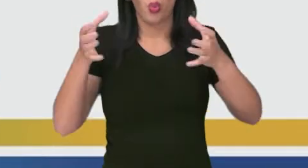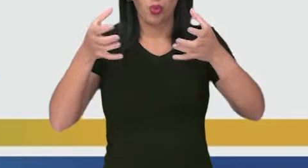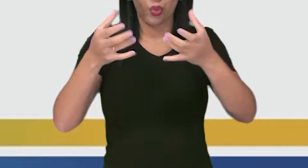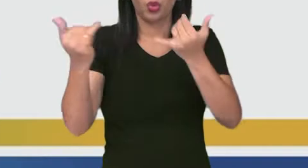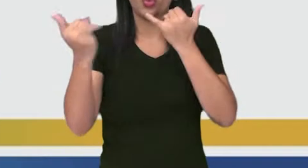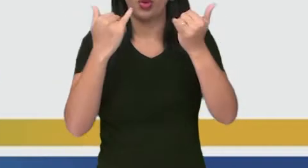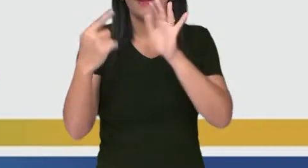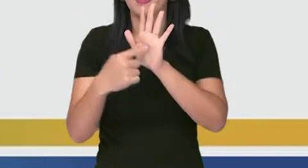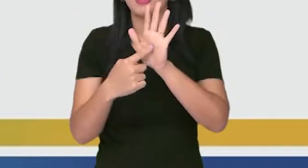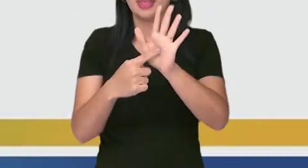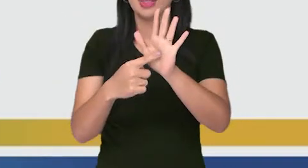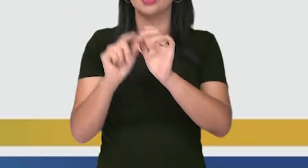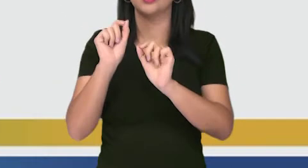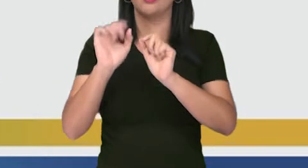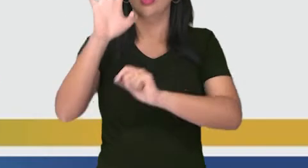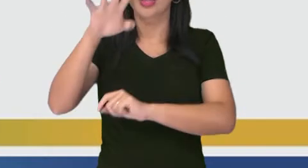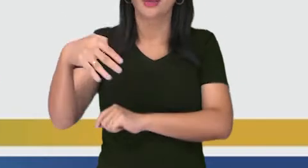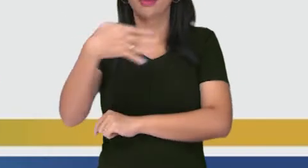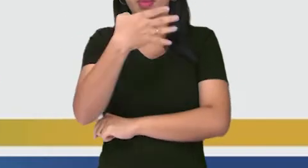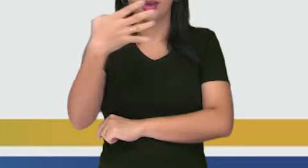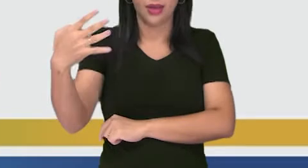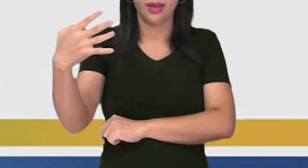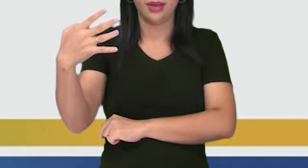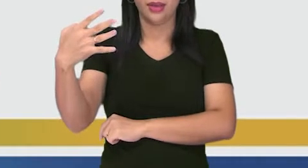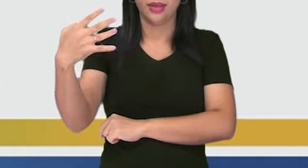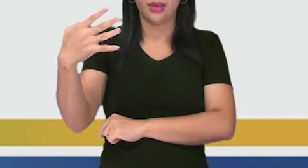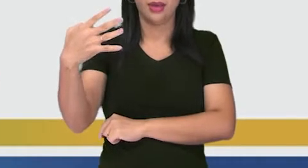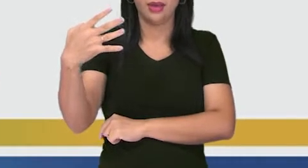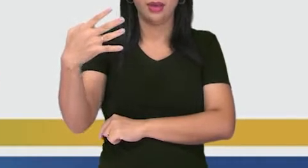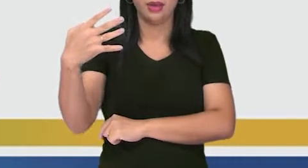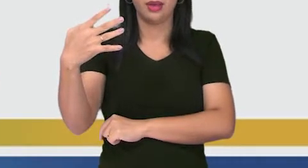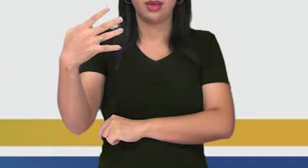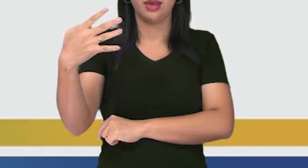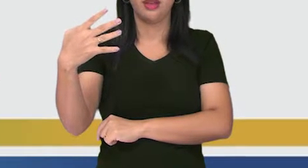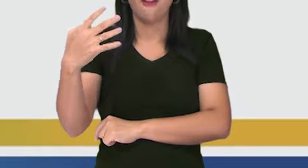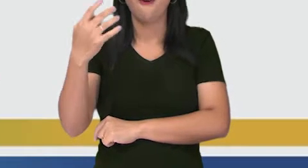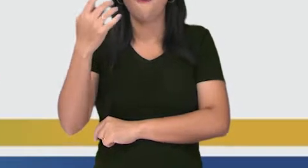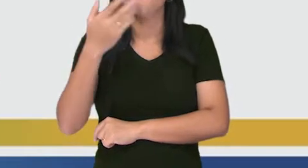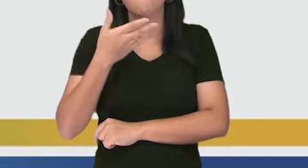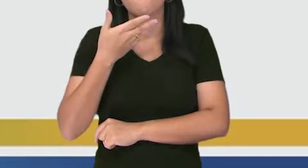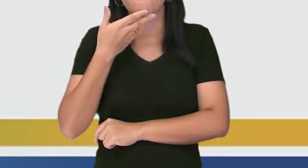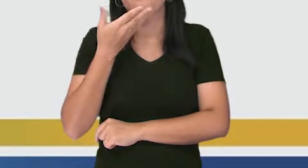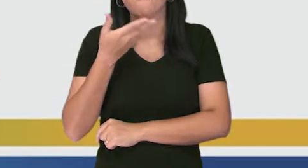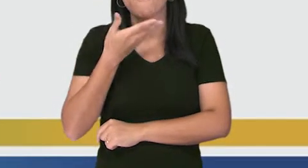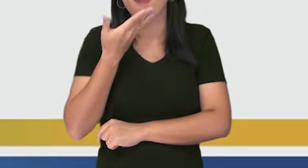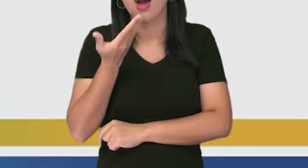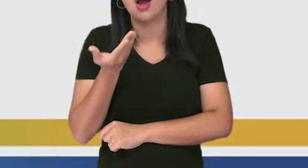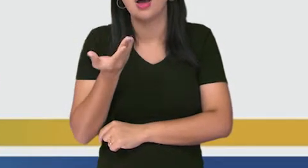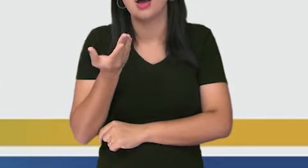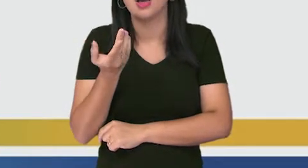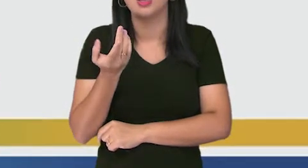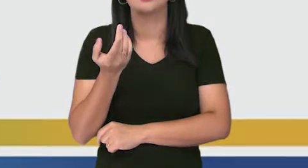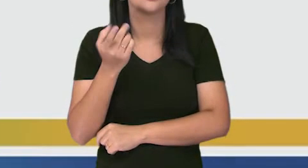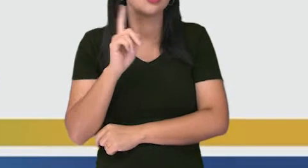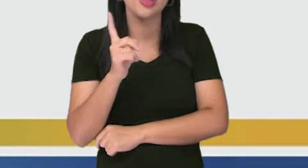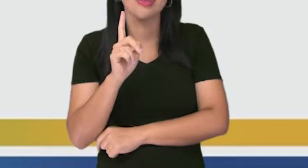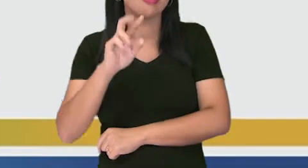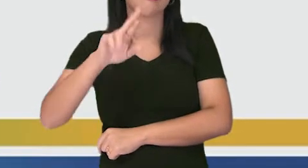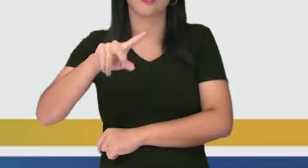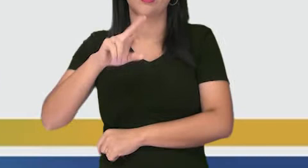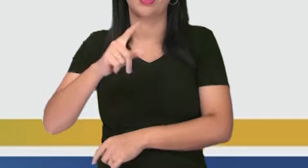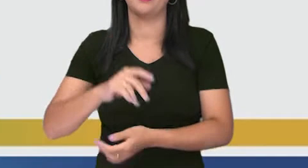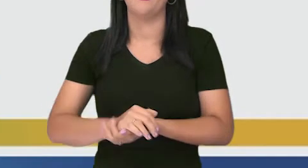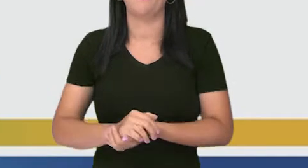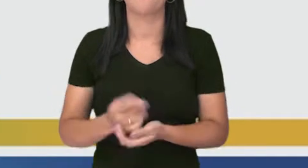apresentam em uma tabela não é possível tirar conclusões a respeito ele pode